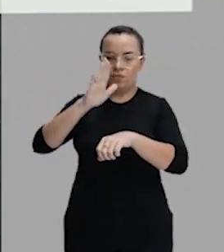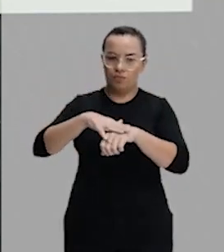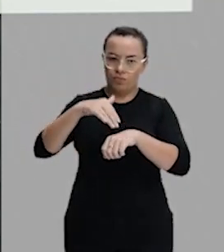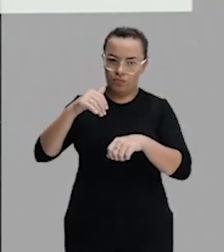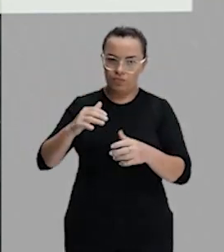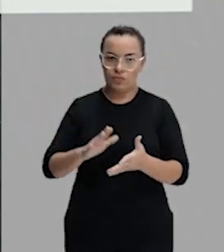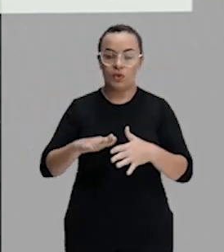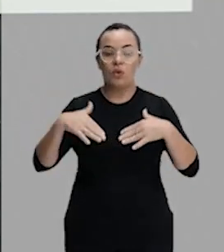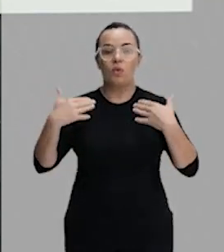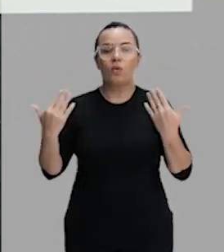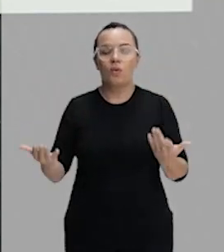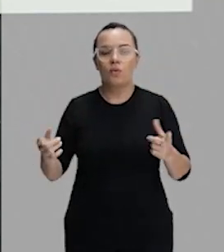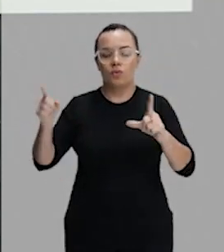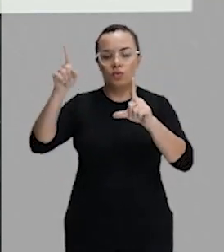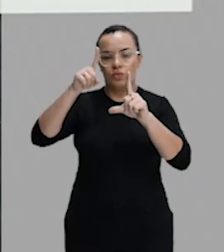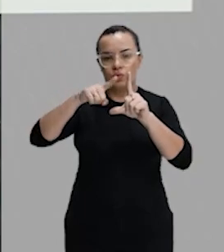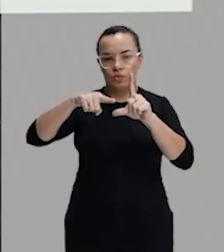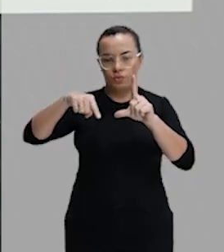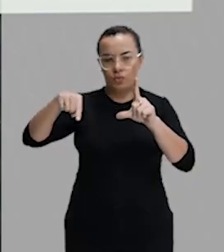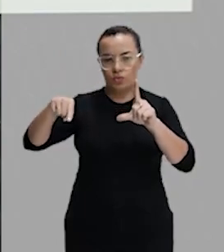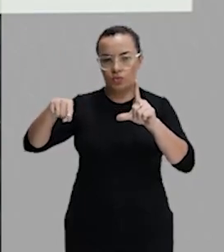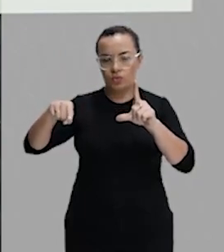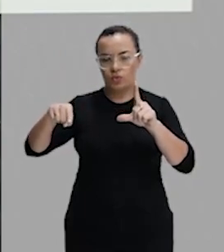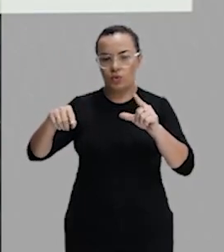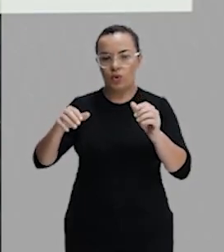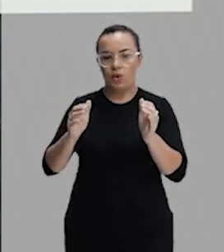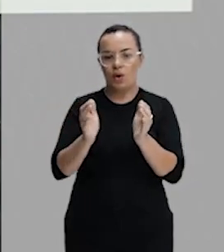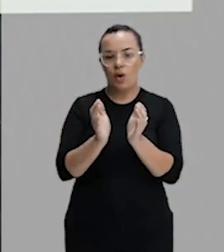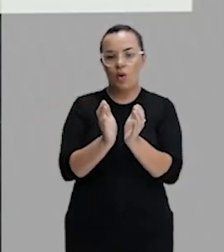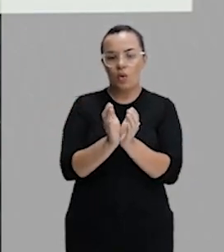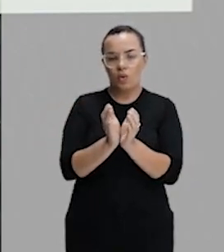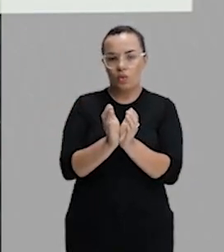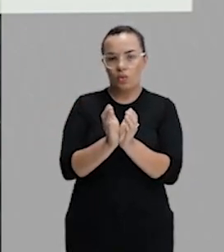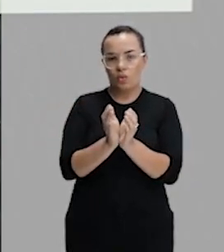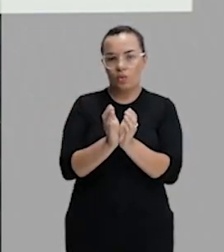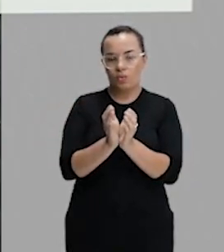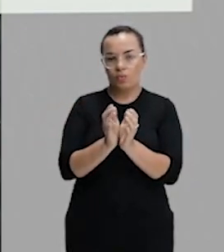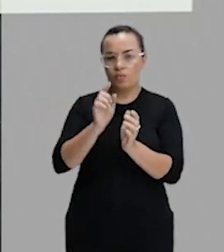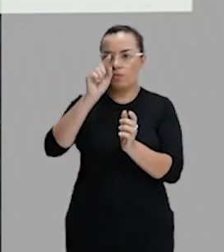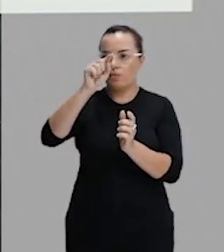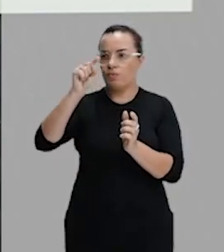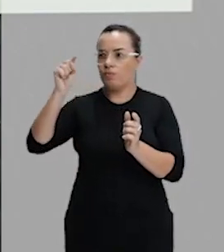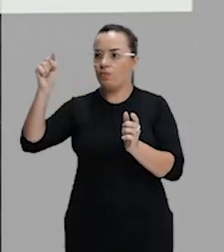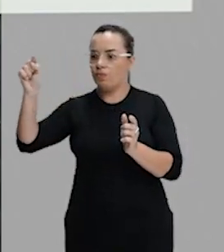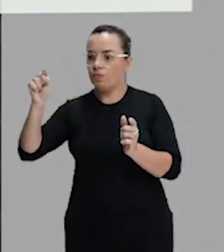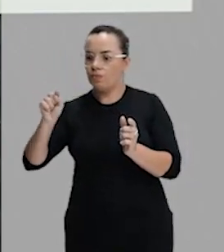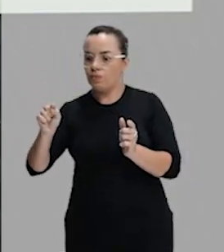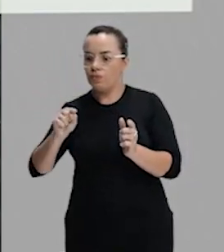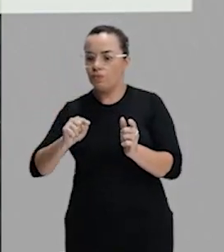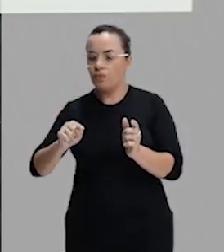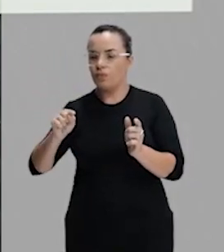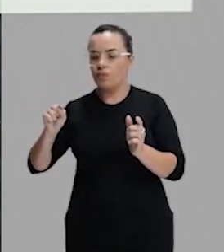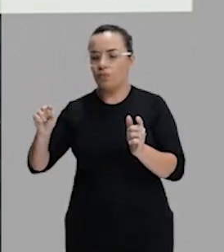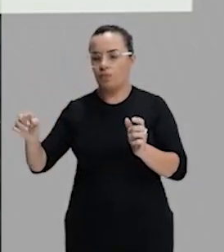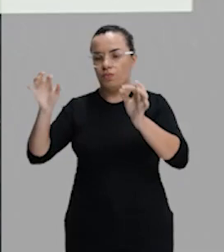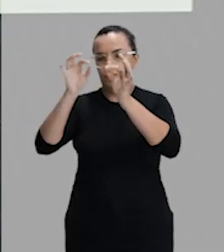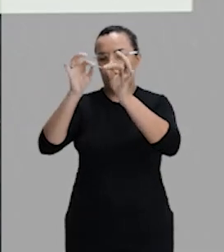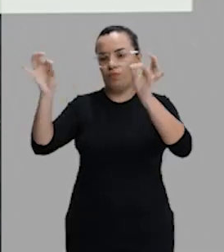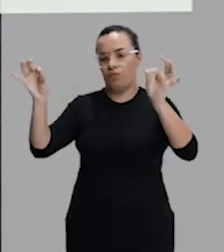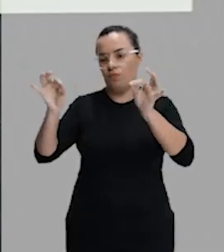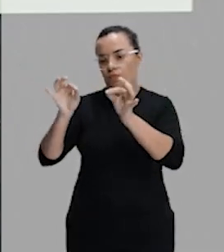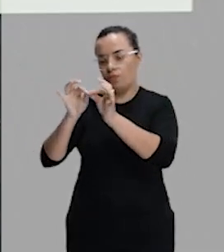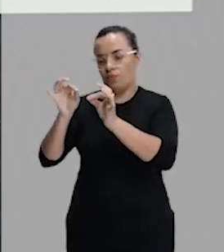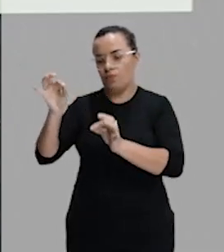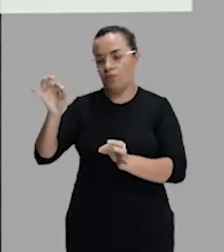a definição? É o conjunto de pontos de um plano que são equidistantes a um ponto